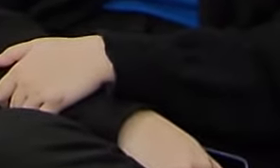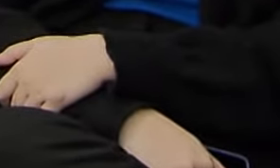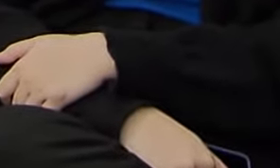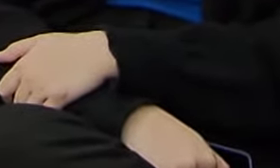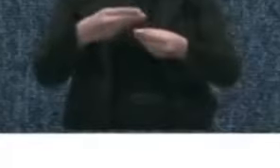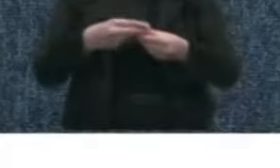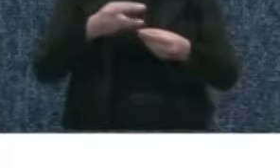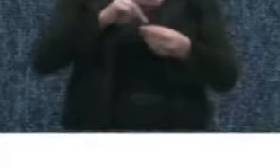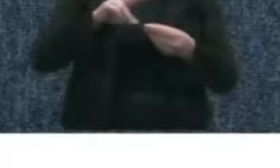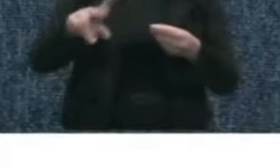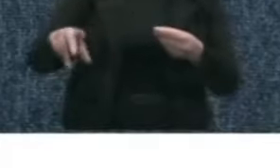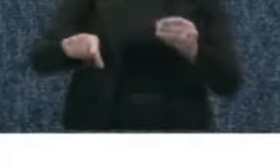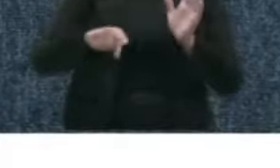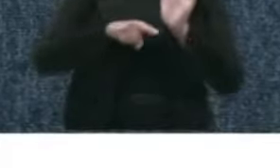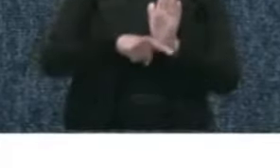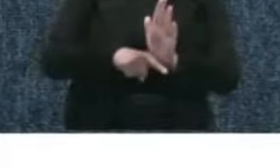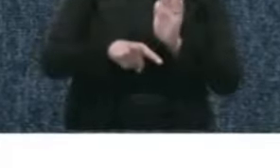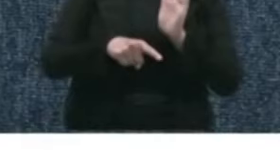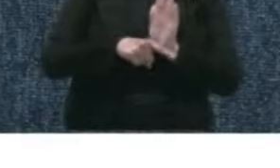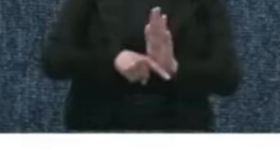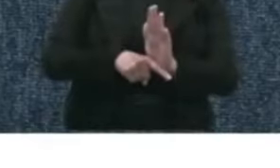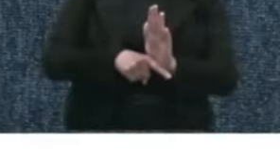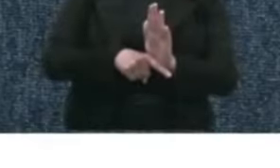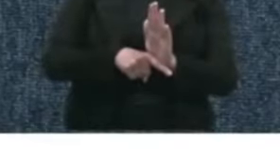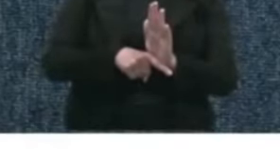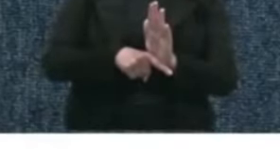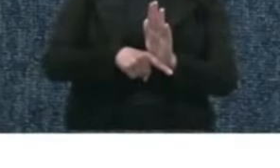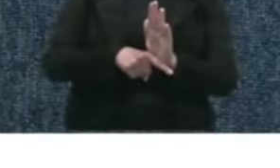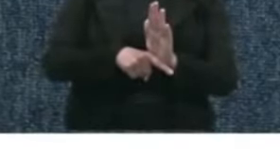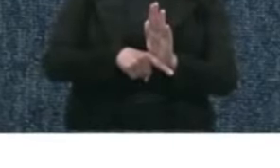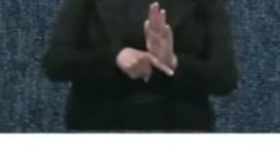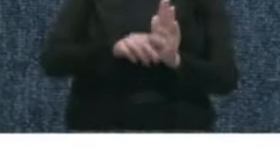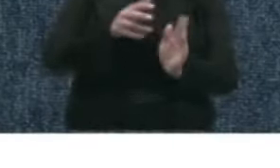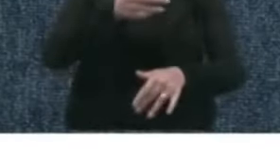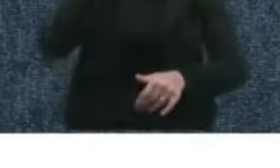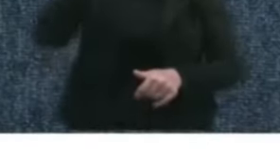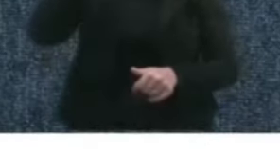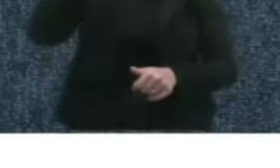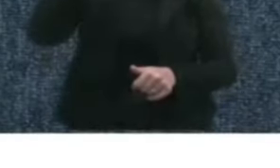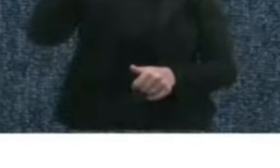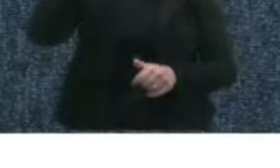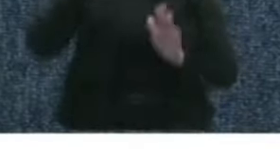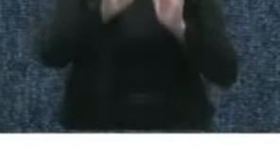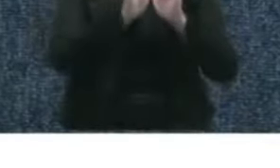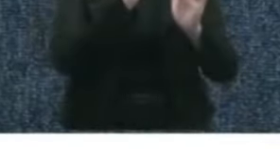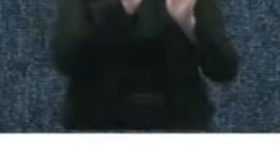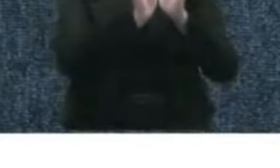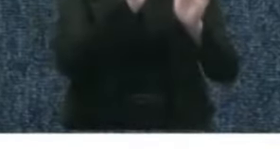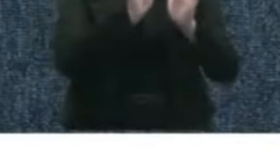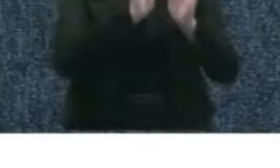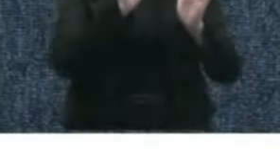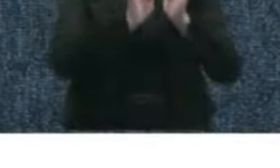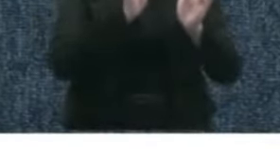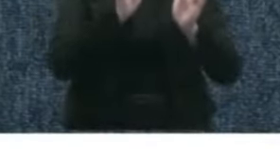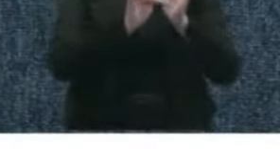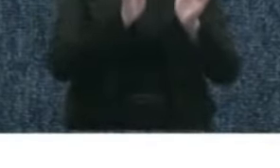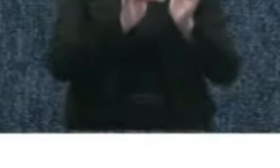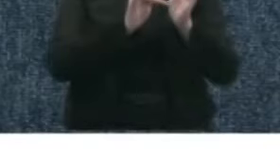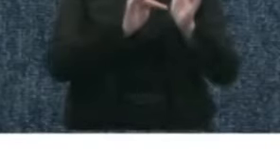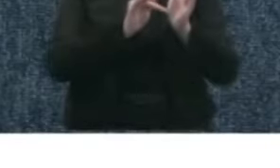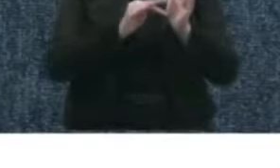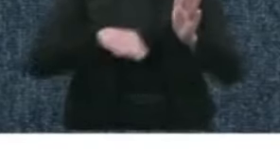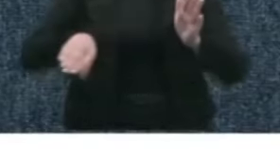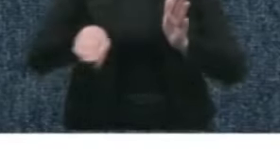apoio à vítima. Nós vamos fazer, envidar os melhores esforços para que este formulário chegue realmente às